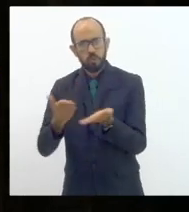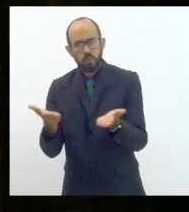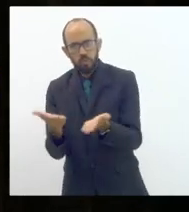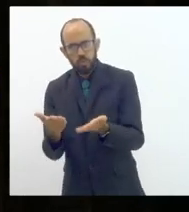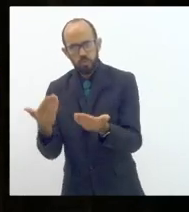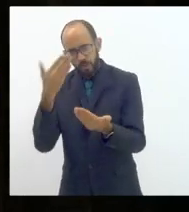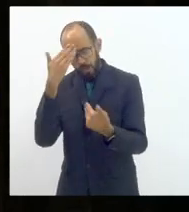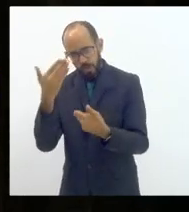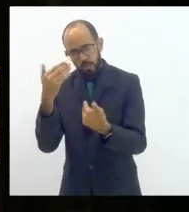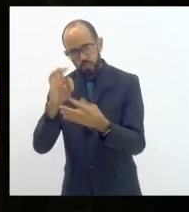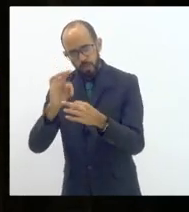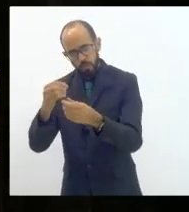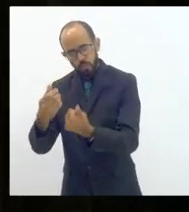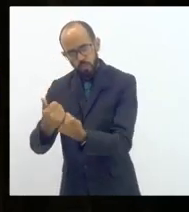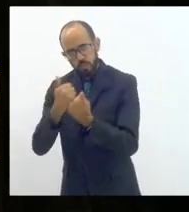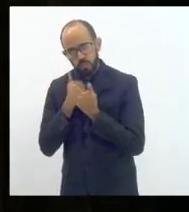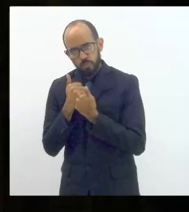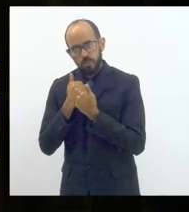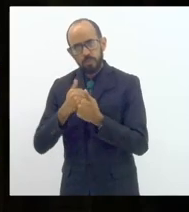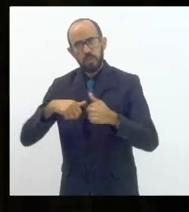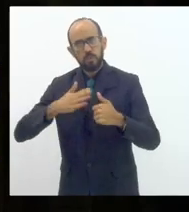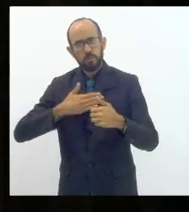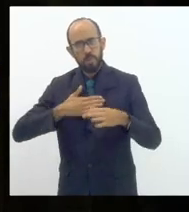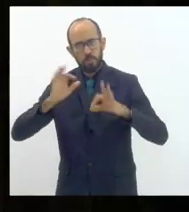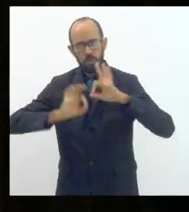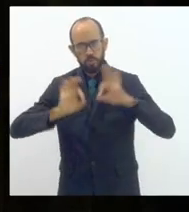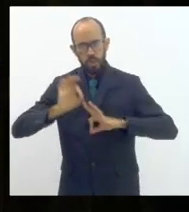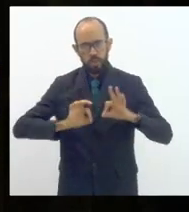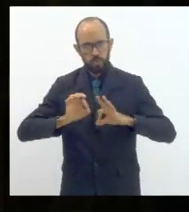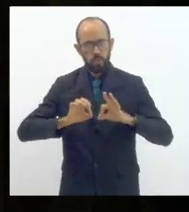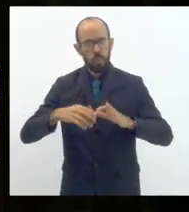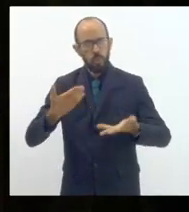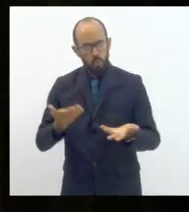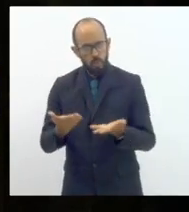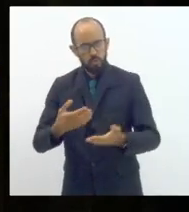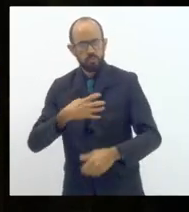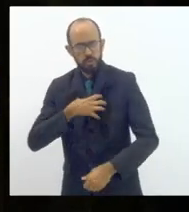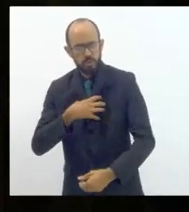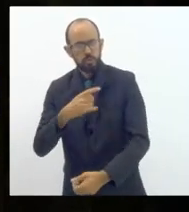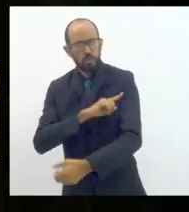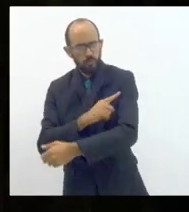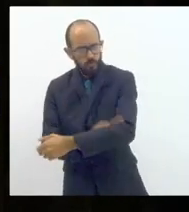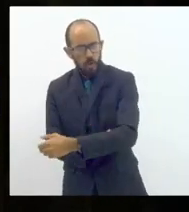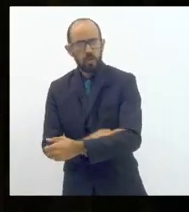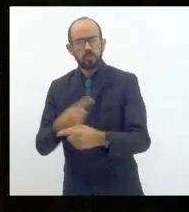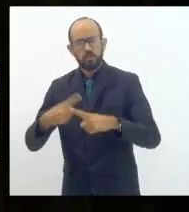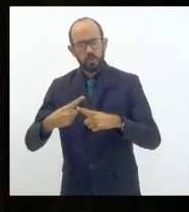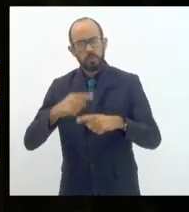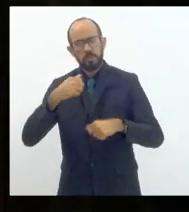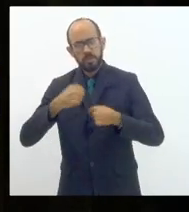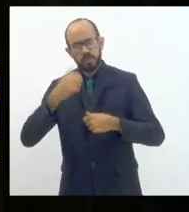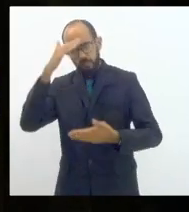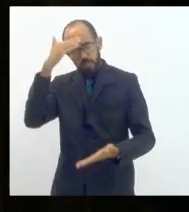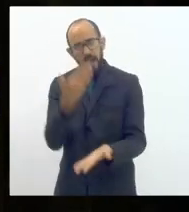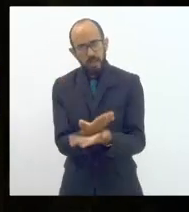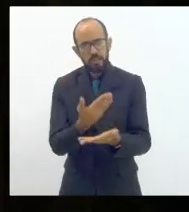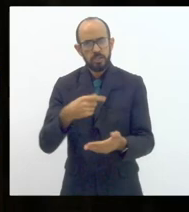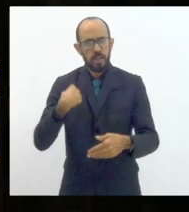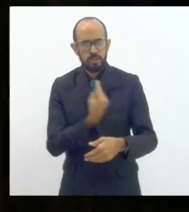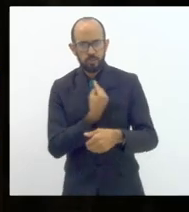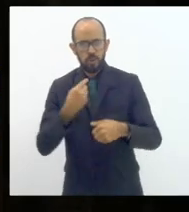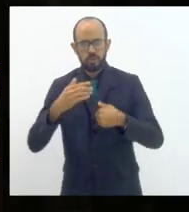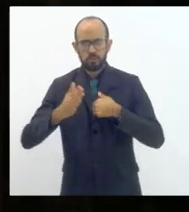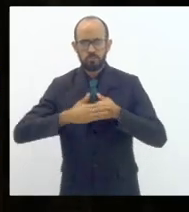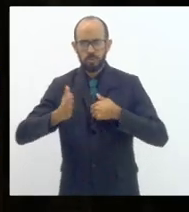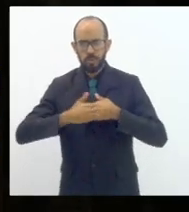que me apoiaram, inclusive sobre meu projeto. Hoje me sinto mais forte do que nunca, porque é preciso acreditar em si, mesmo para fazer um mundo melhor.